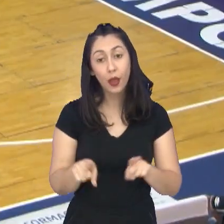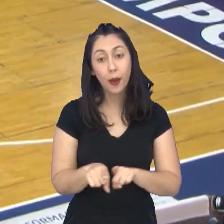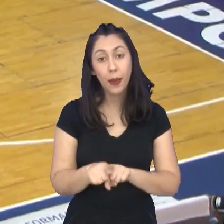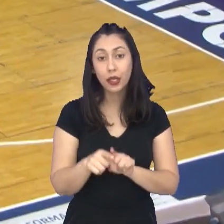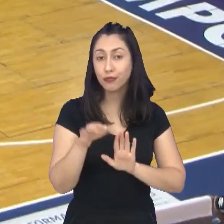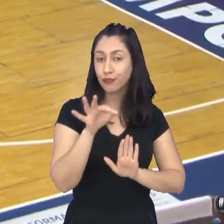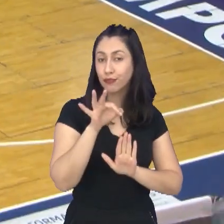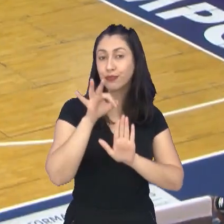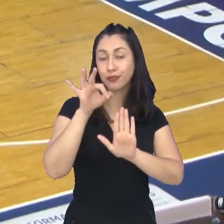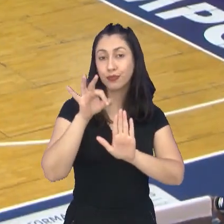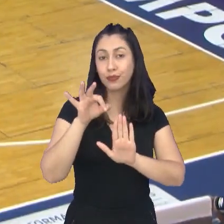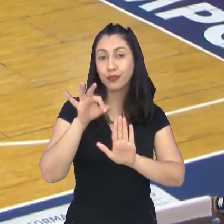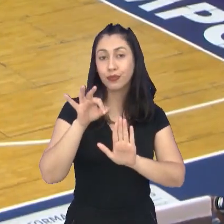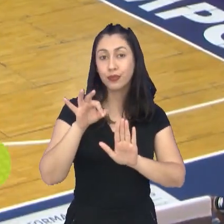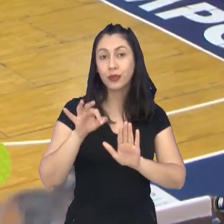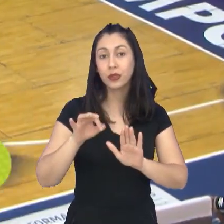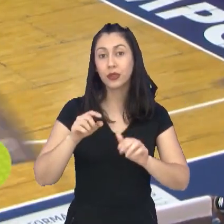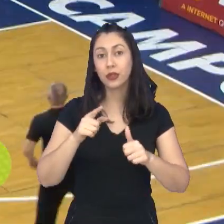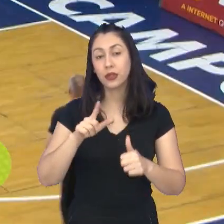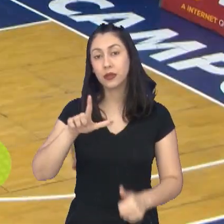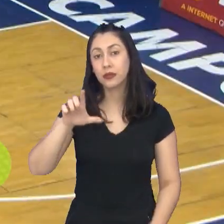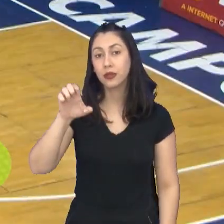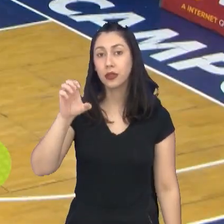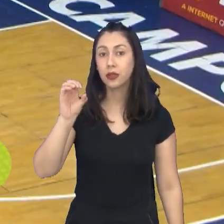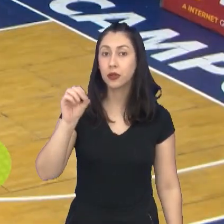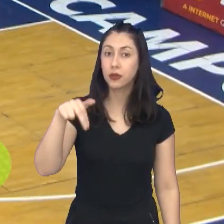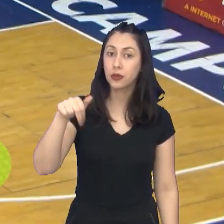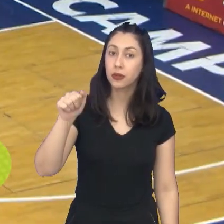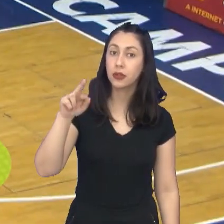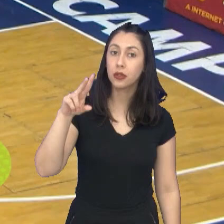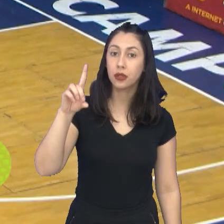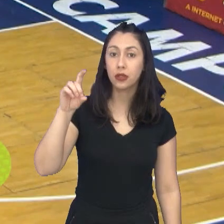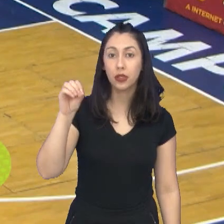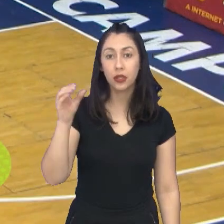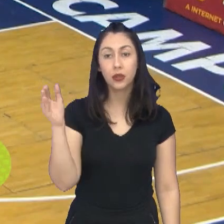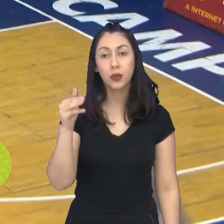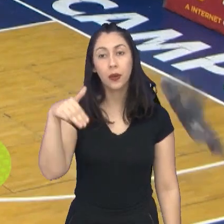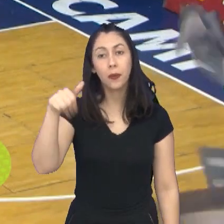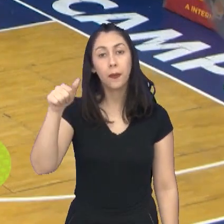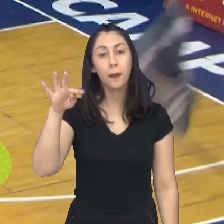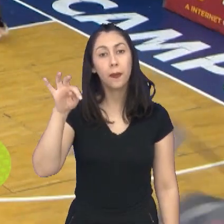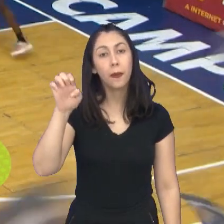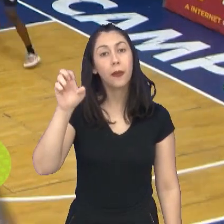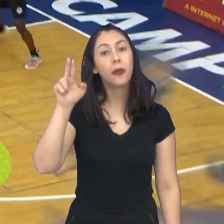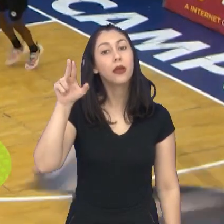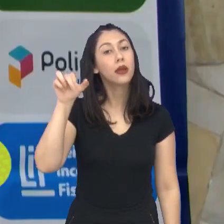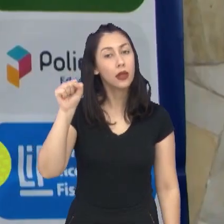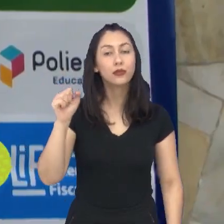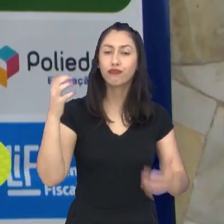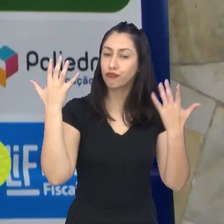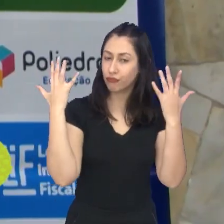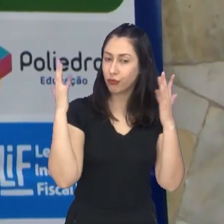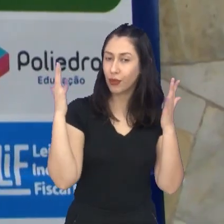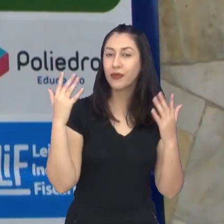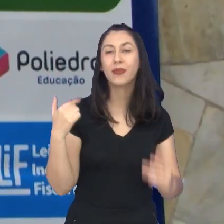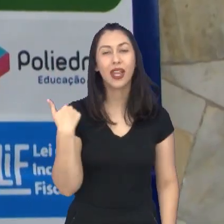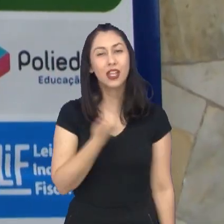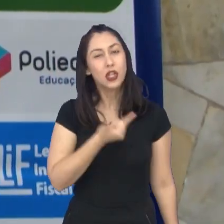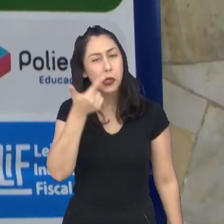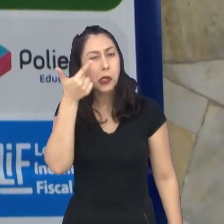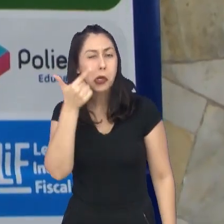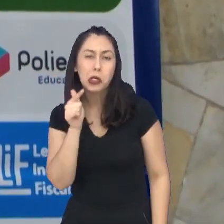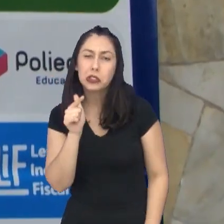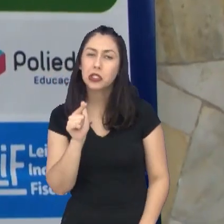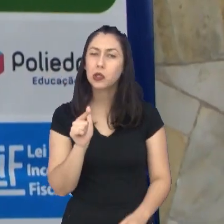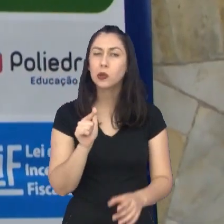na partida, o ala Leonardo Lema e o pivô Matheus Leal comemoram as boas atuações. A gente conseguiu fazer boas defesas,